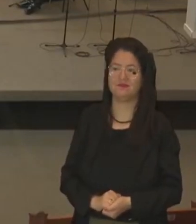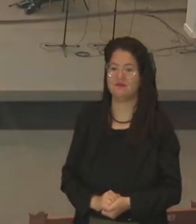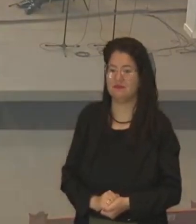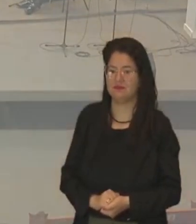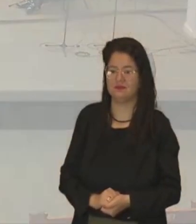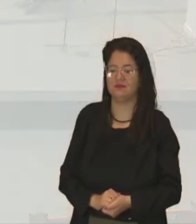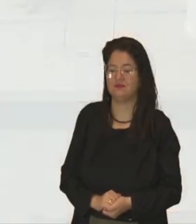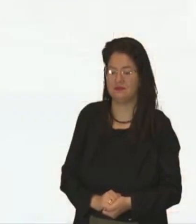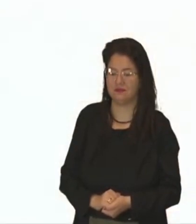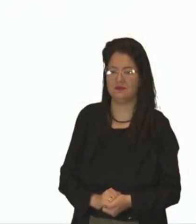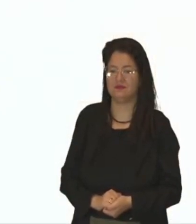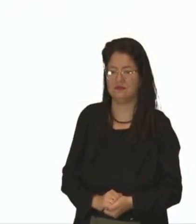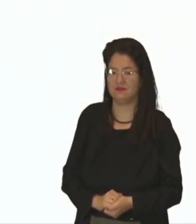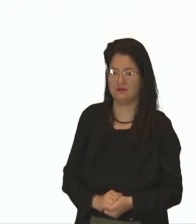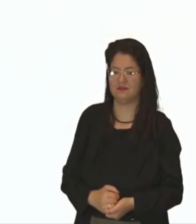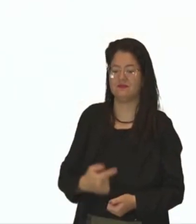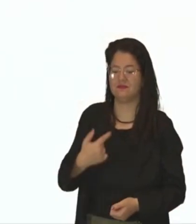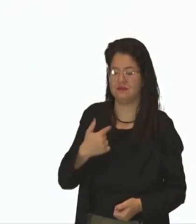Wazatô da